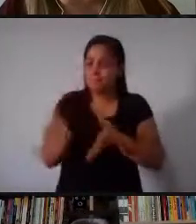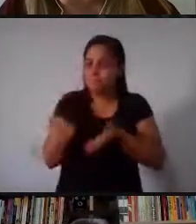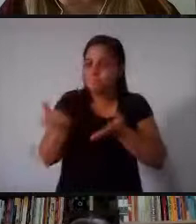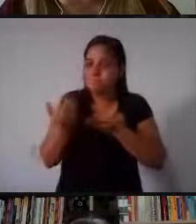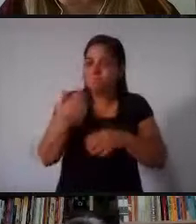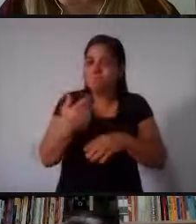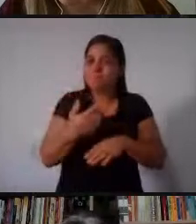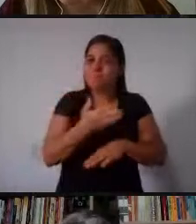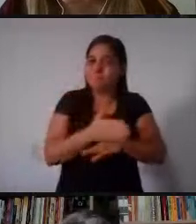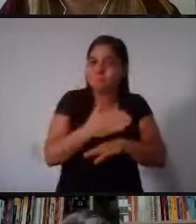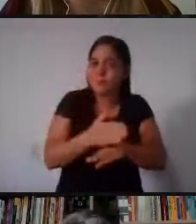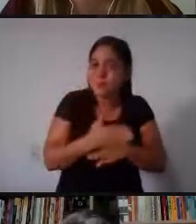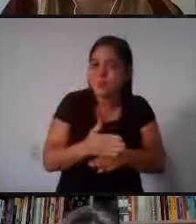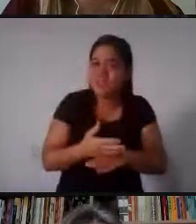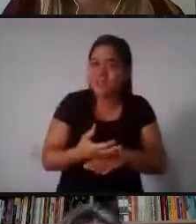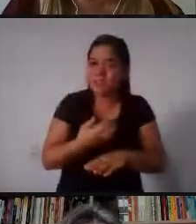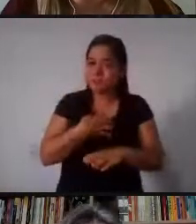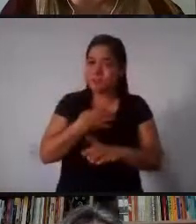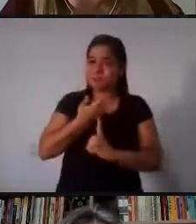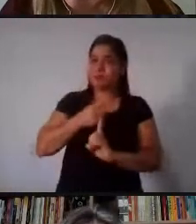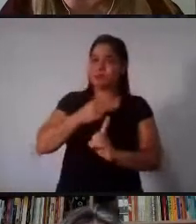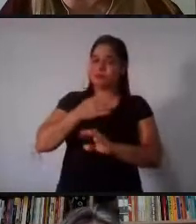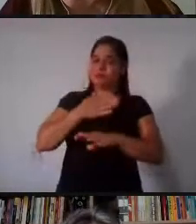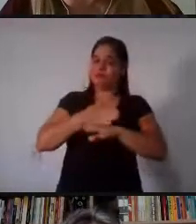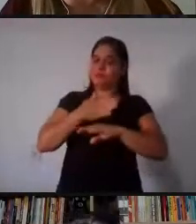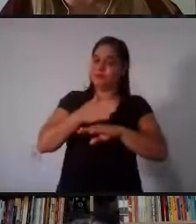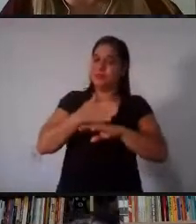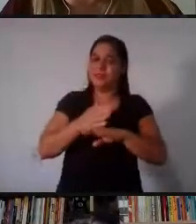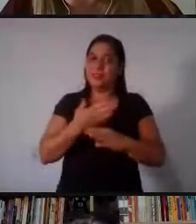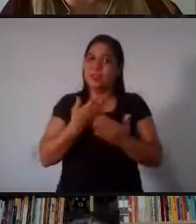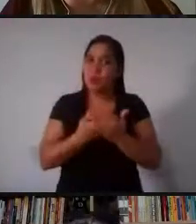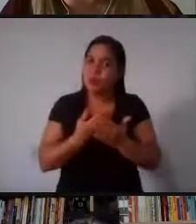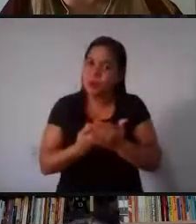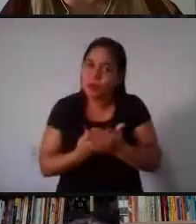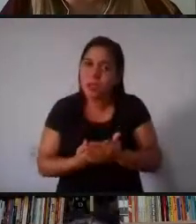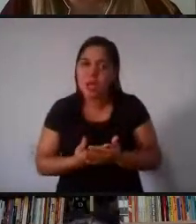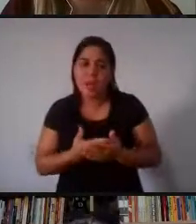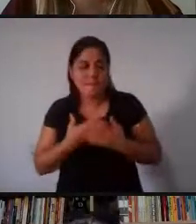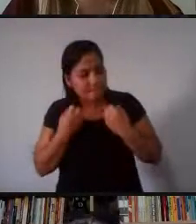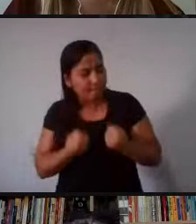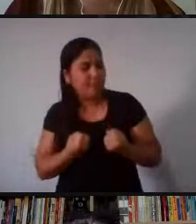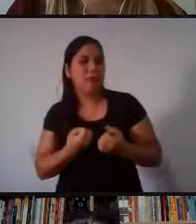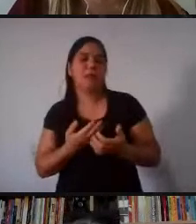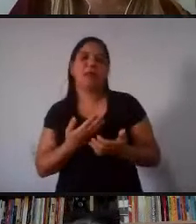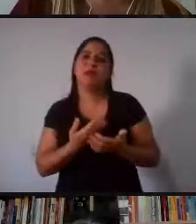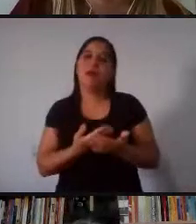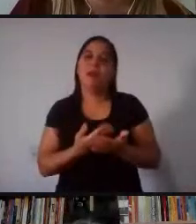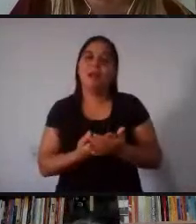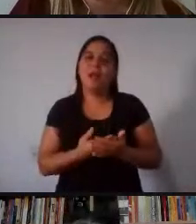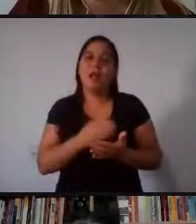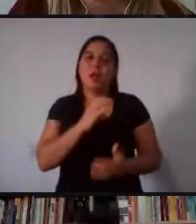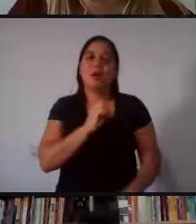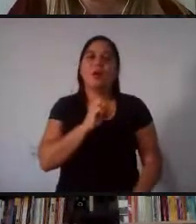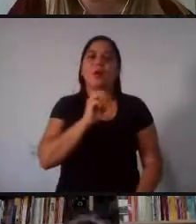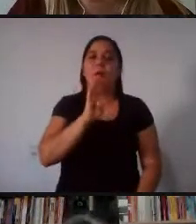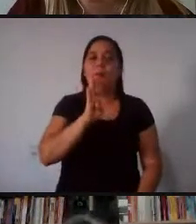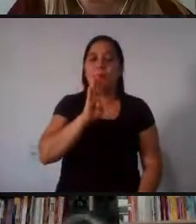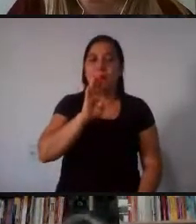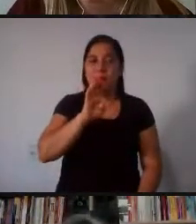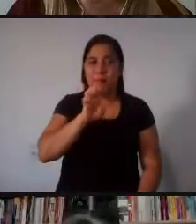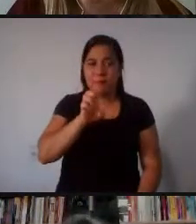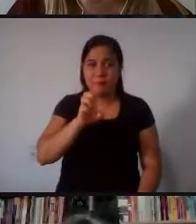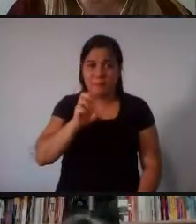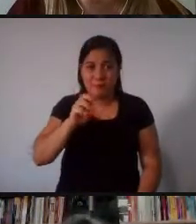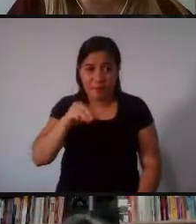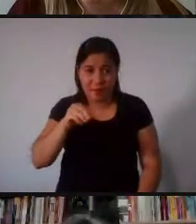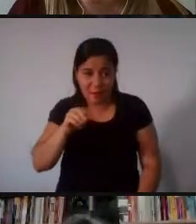acho que o que você deve fazer é estudar bastante. Pegar a própria OpenMap, por exemplo, ela disponibiliza